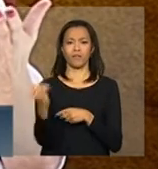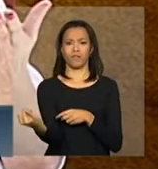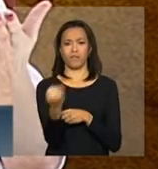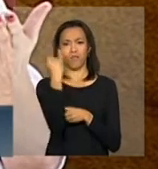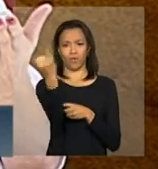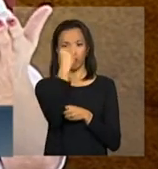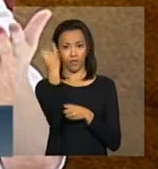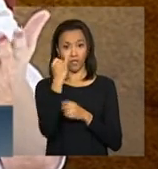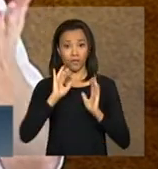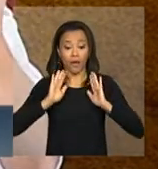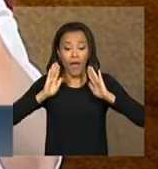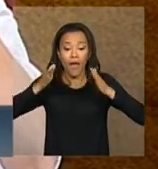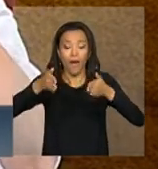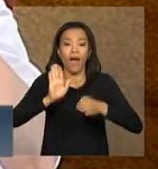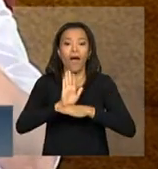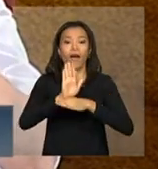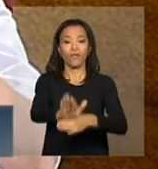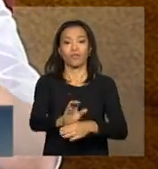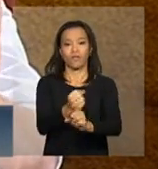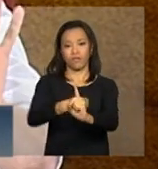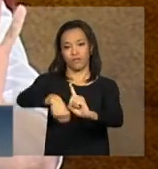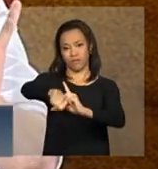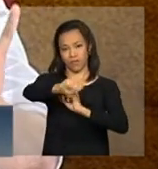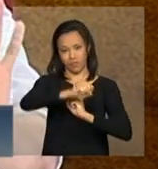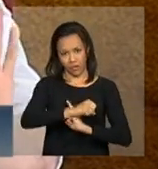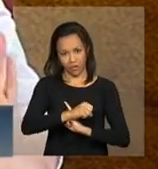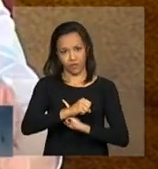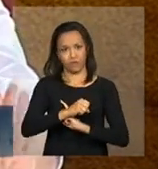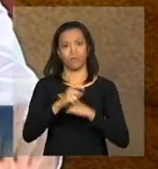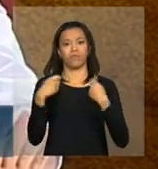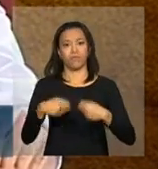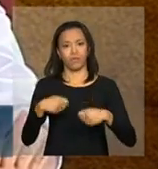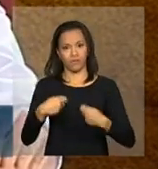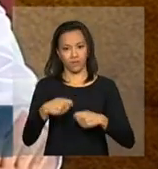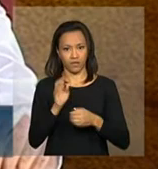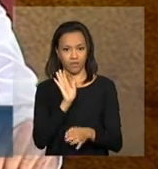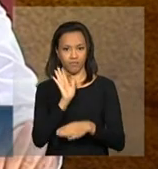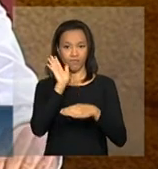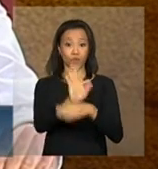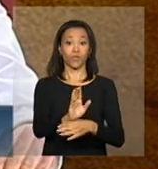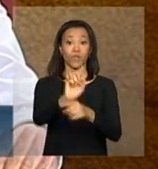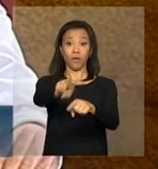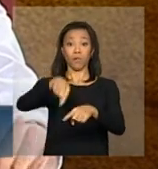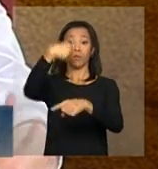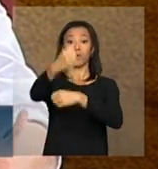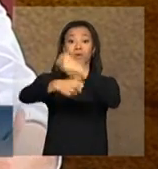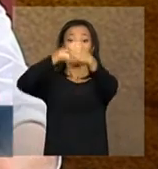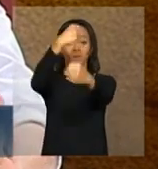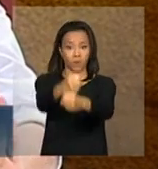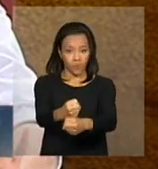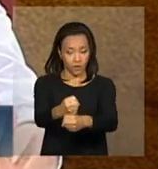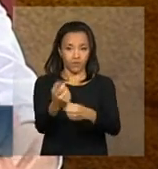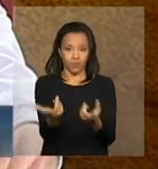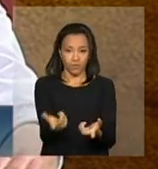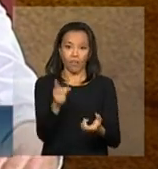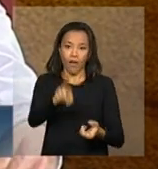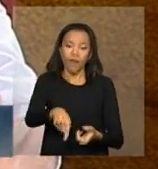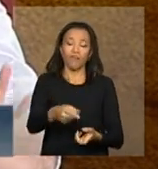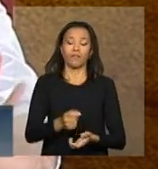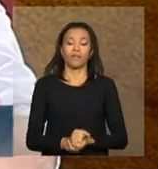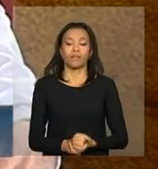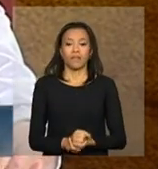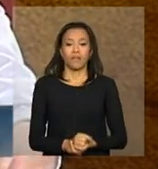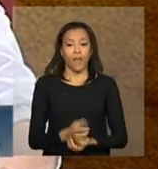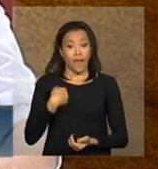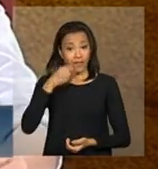para a sociedade que esteja refletido no orçamento para o ano que vem. Certo? E é interessante,